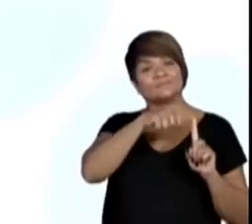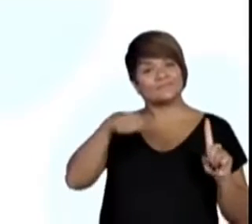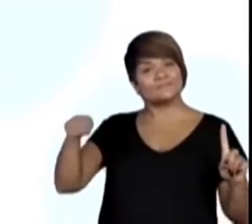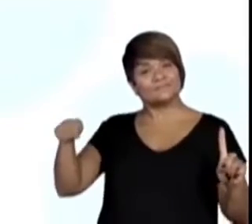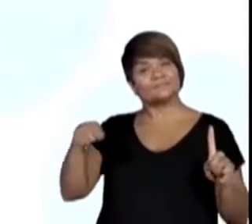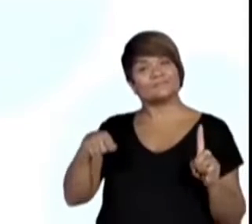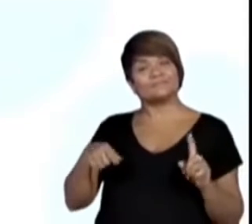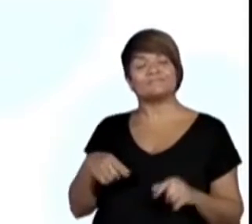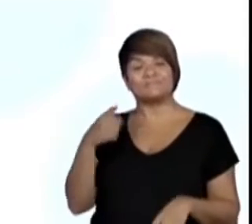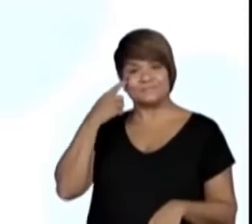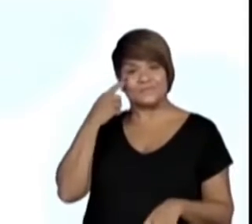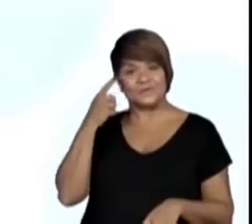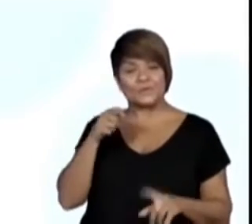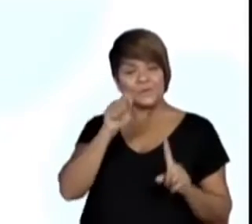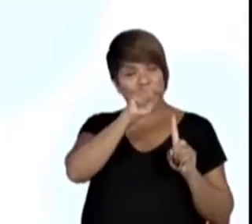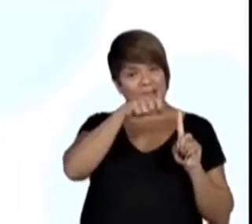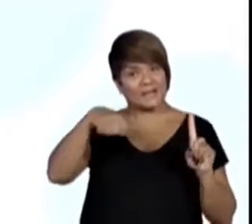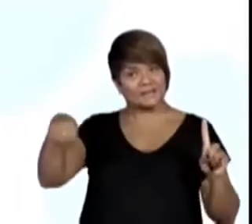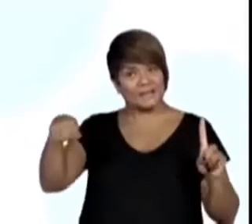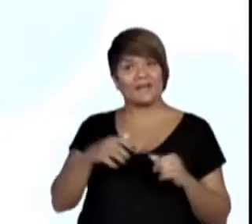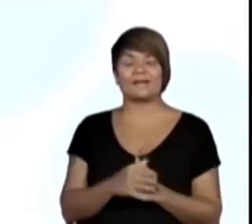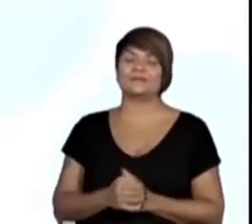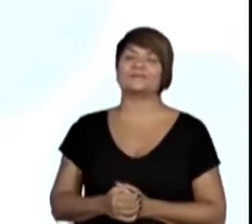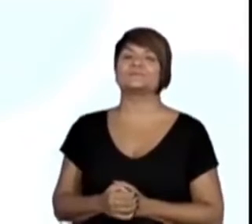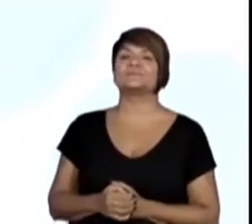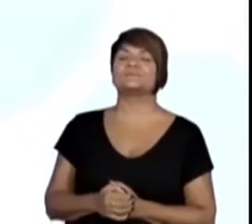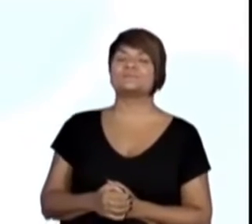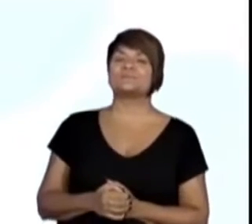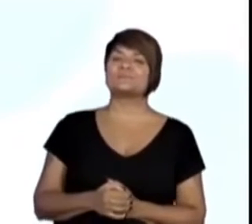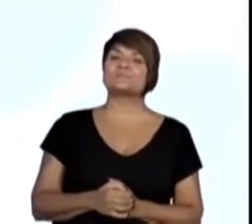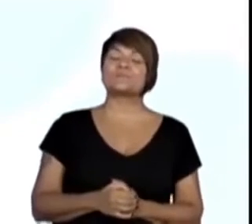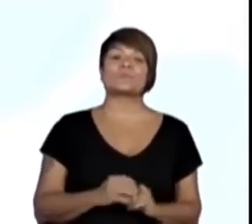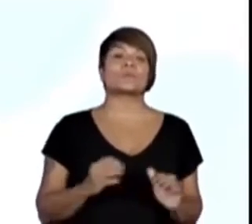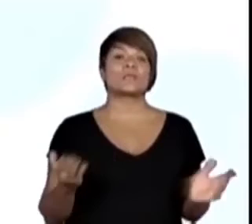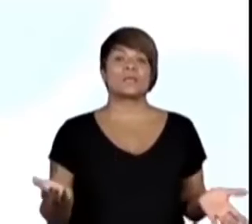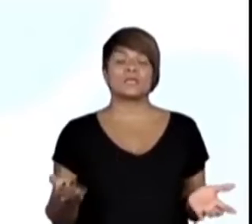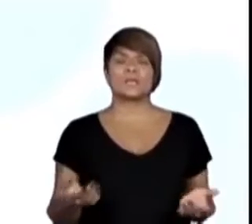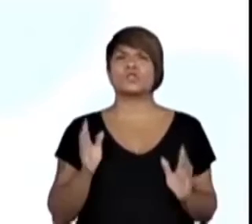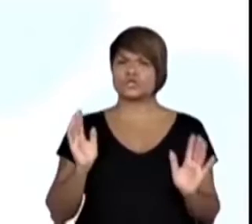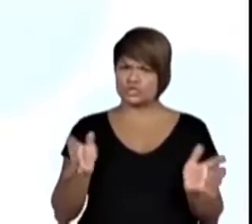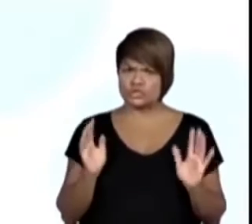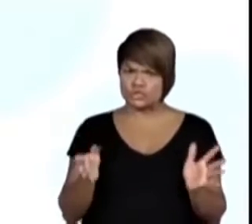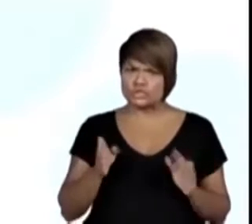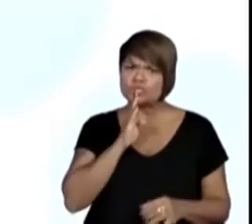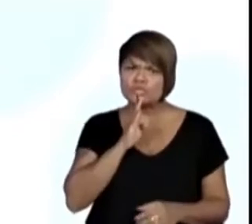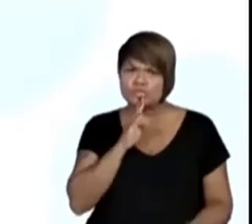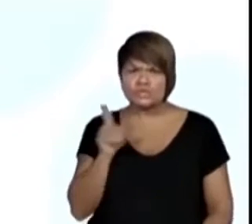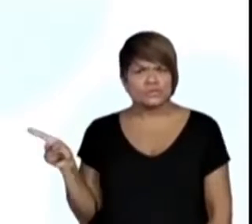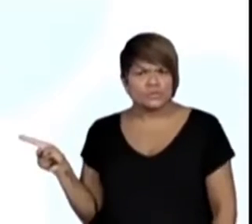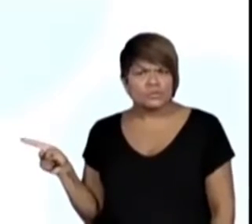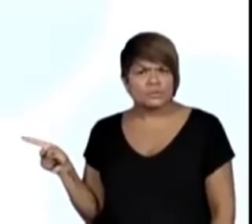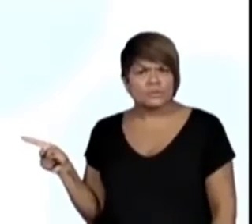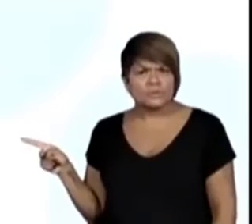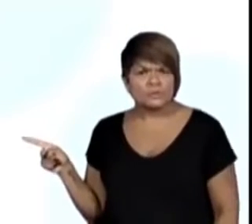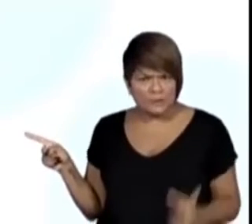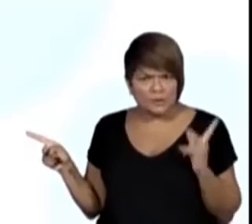tela, vocês estão vendo um calendário. E aí, vocês já viram um calendário como esse?